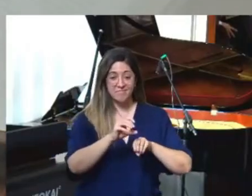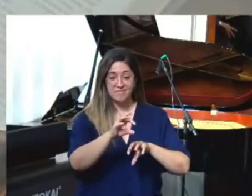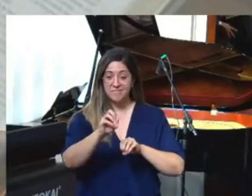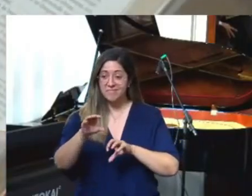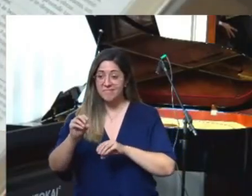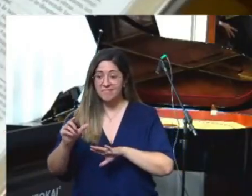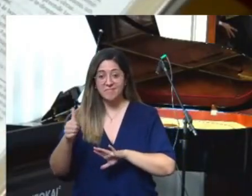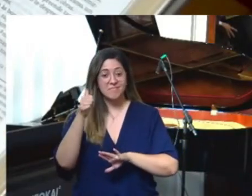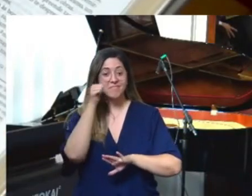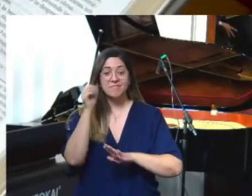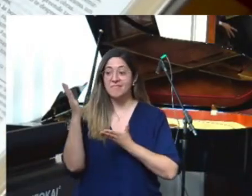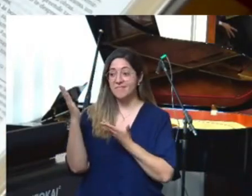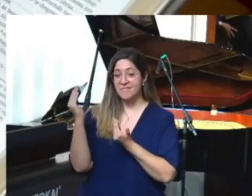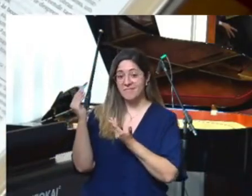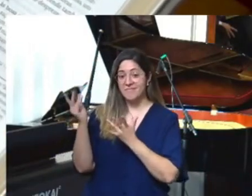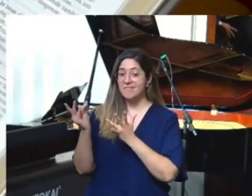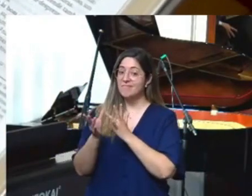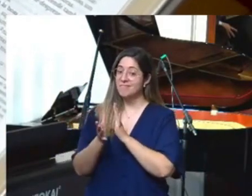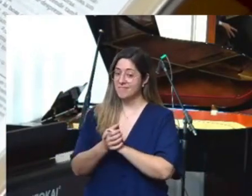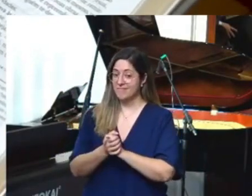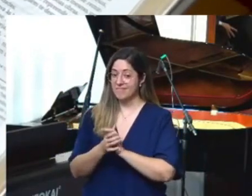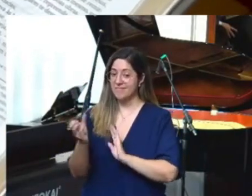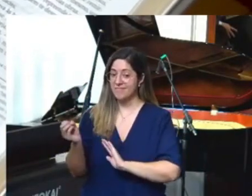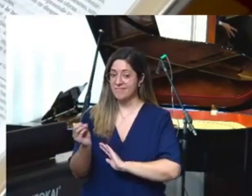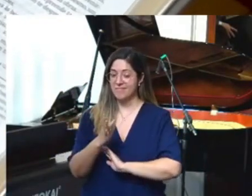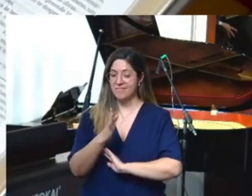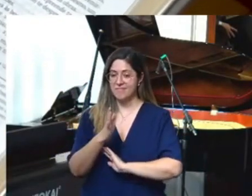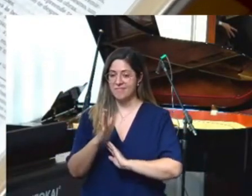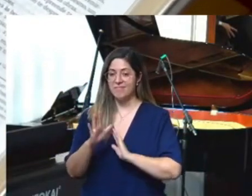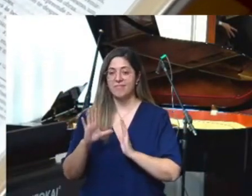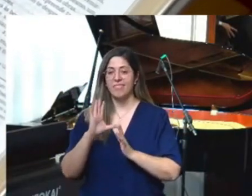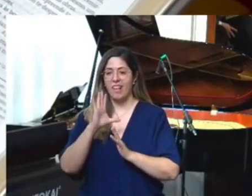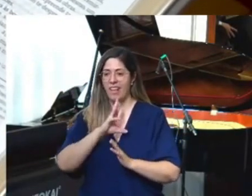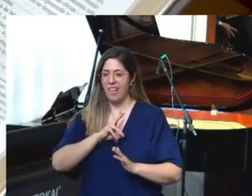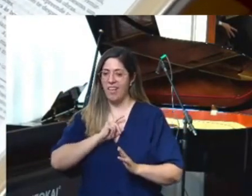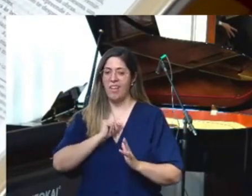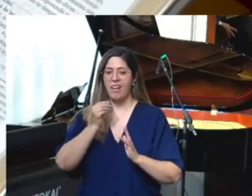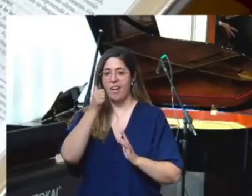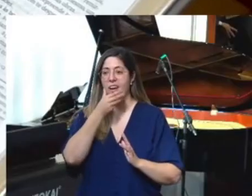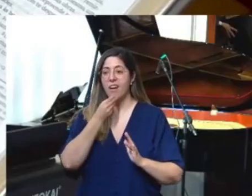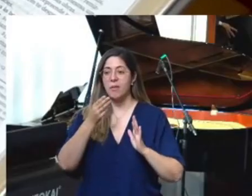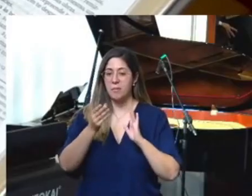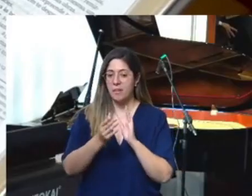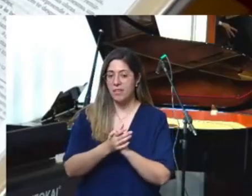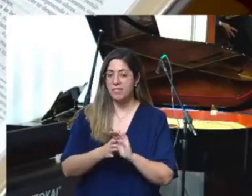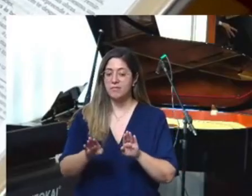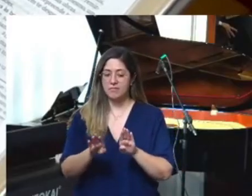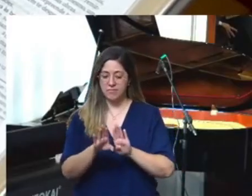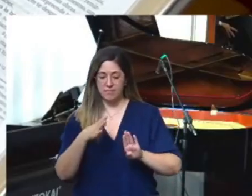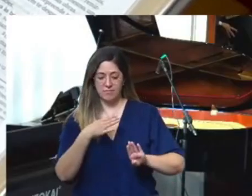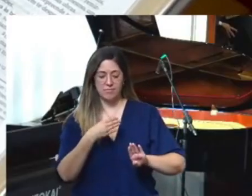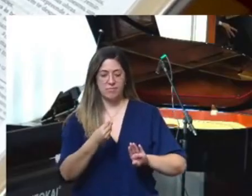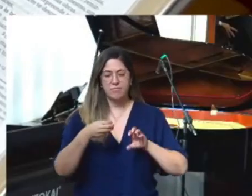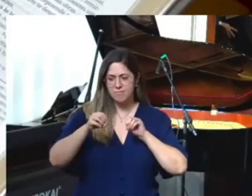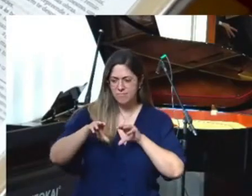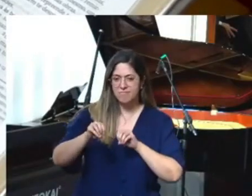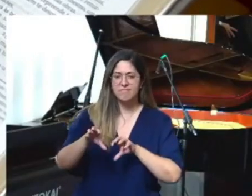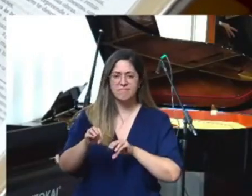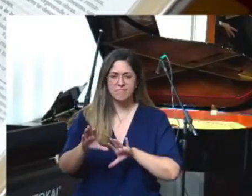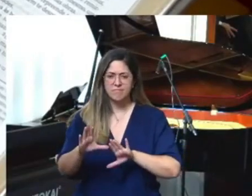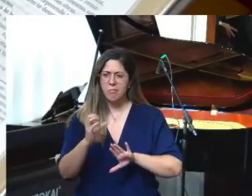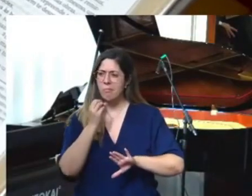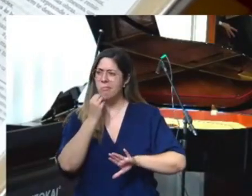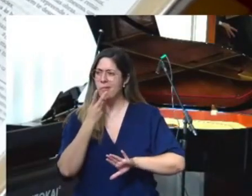instruírem as jovens recém-casadas, a amar o marido e os filhos, a serem sensatas,